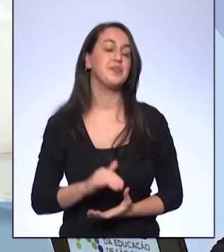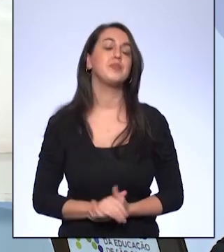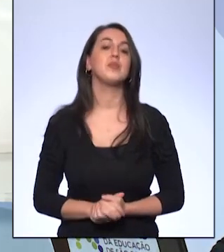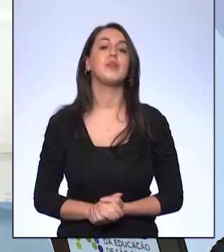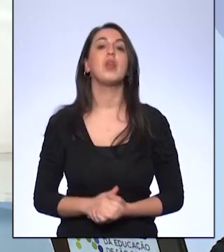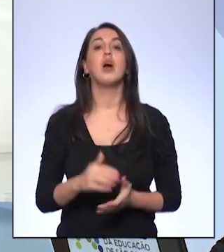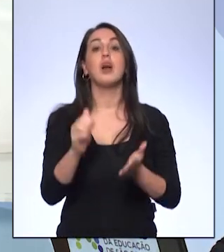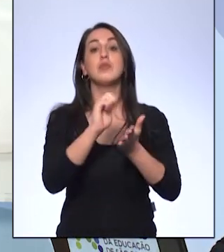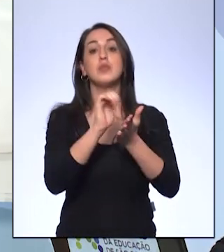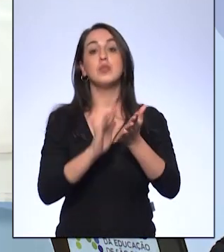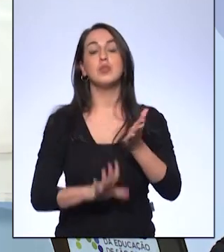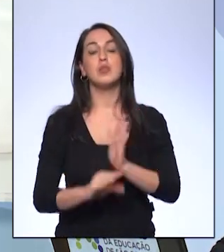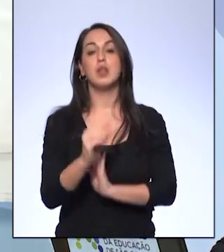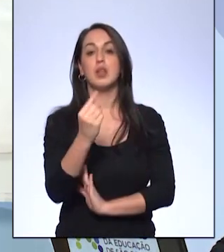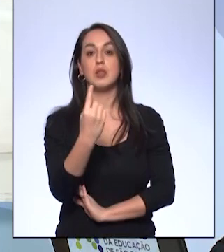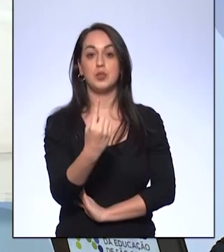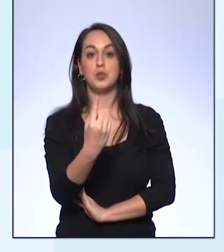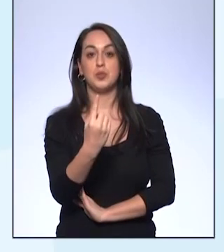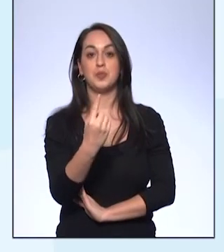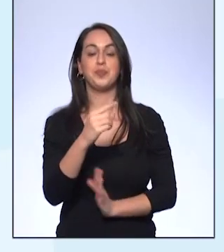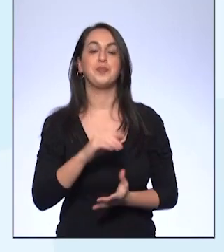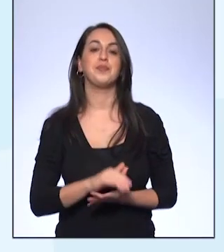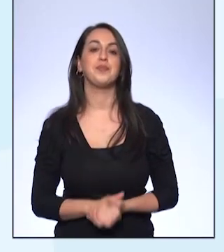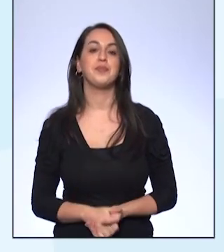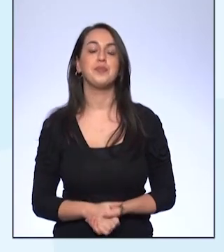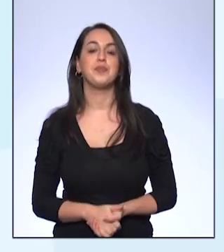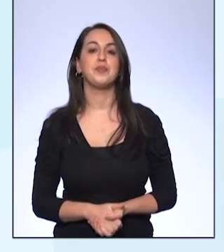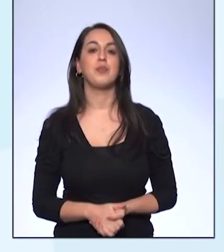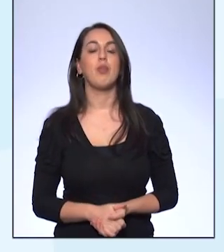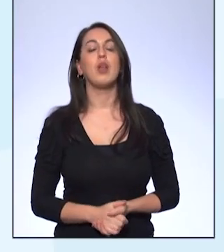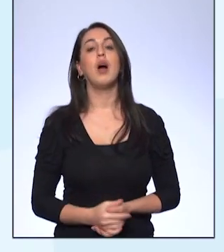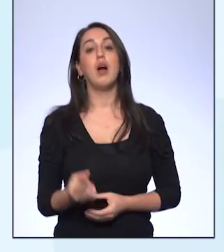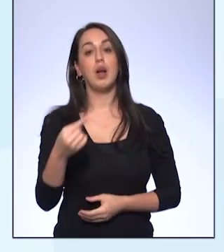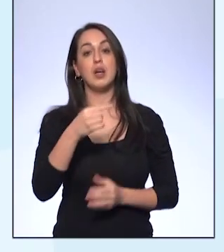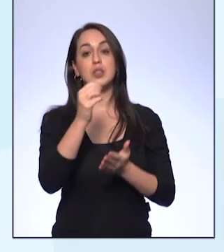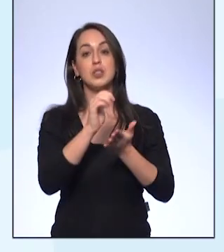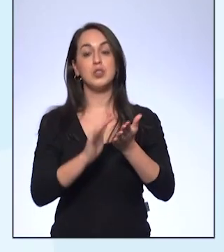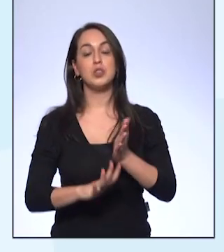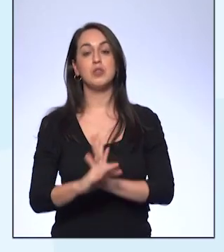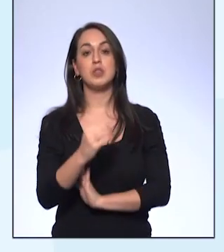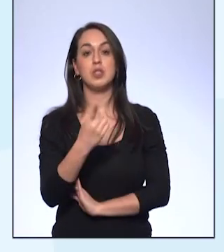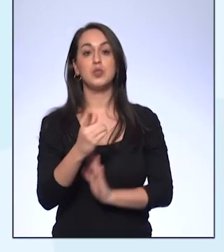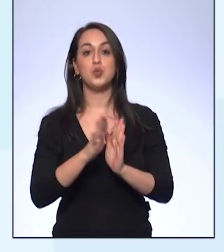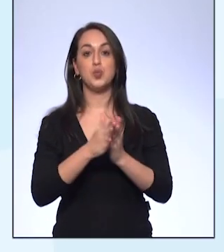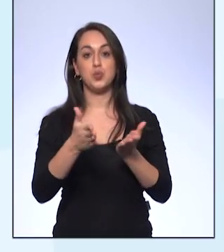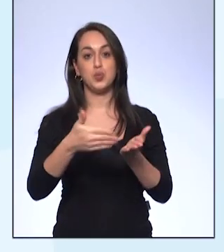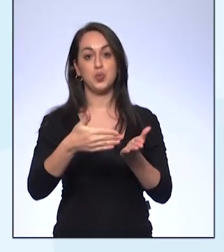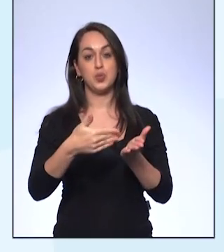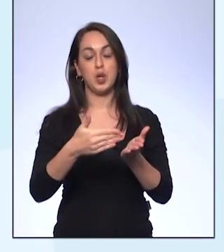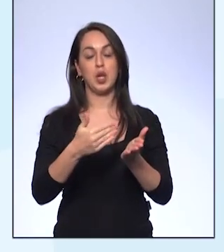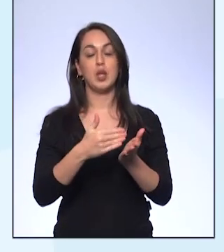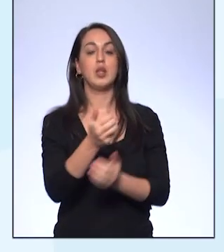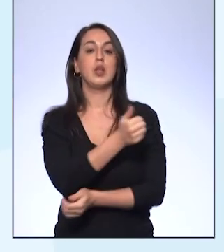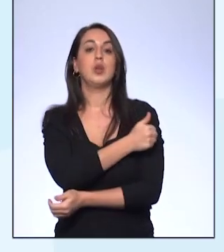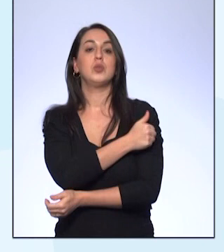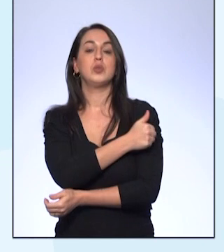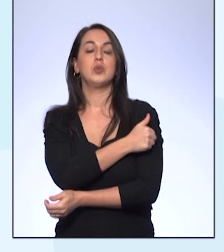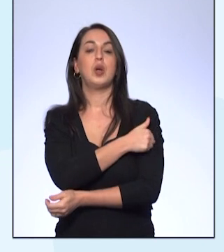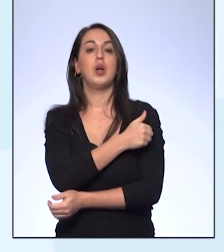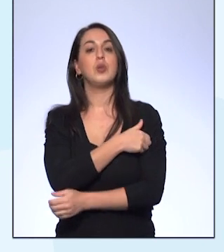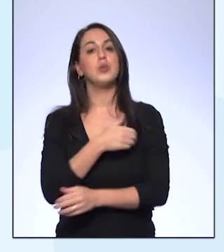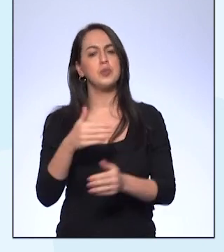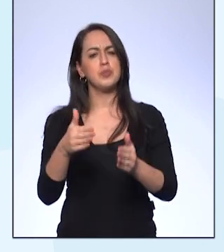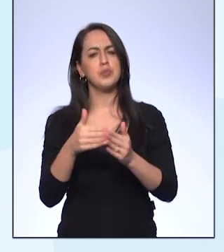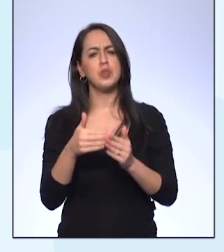a atividade 1 para eles. Na atividade 1 é do caderno do aluno. Então, por